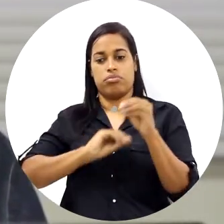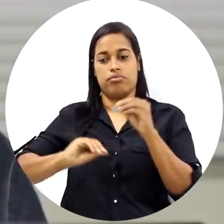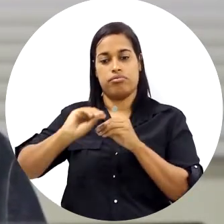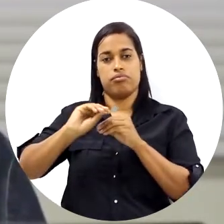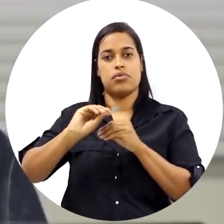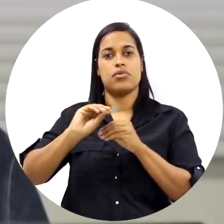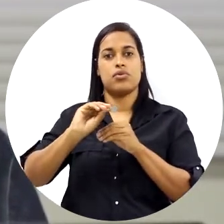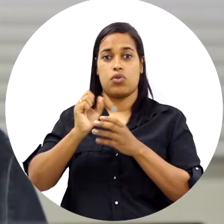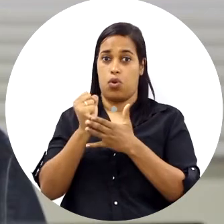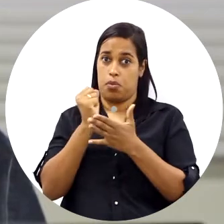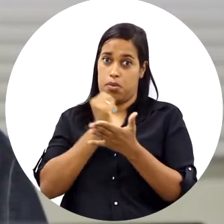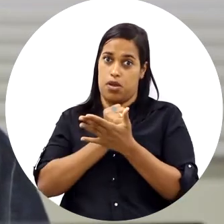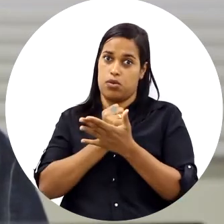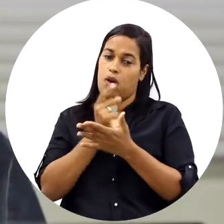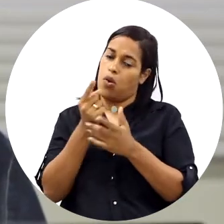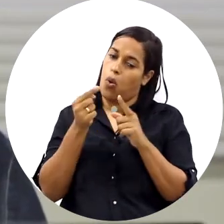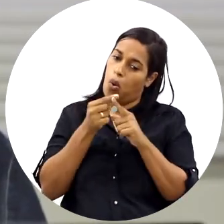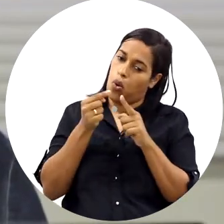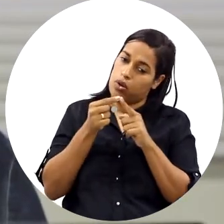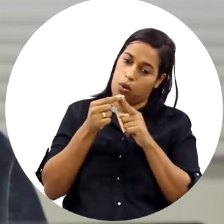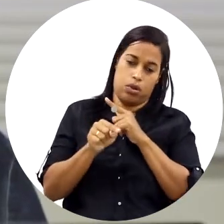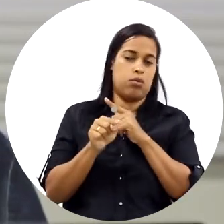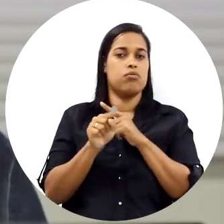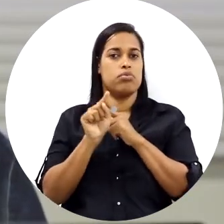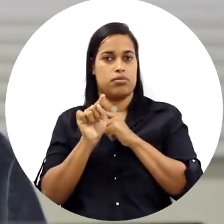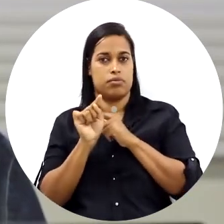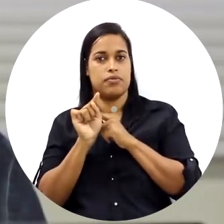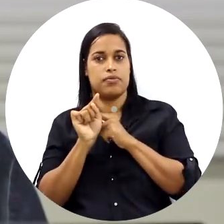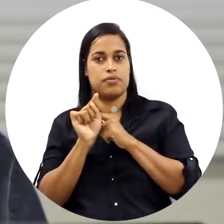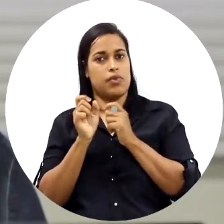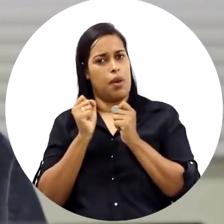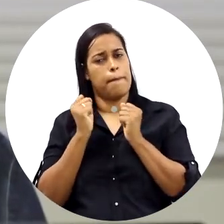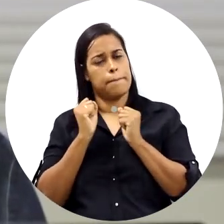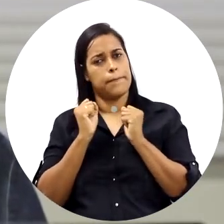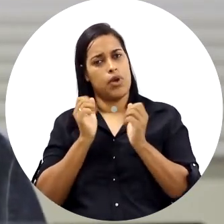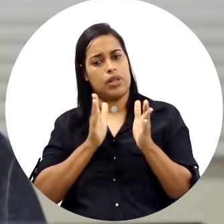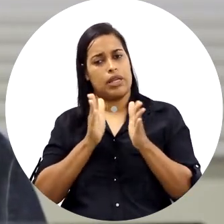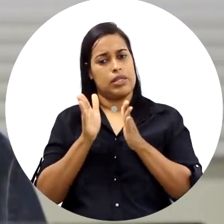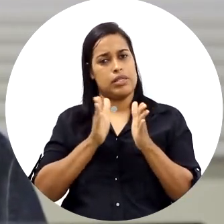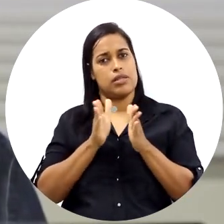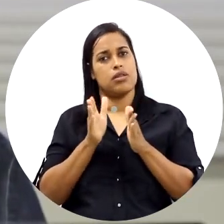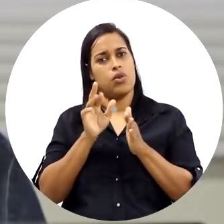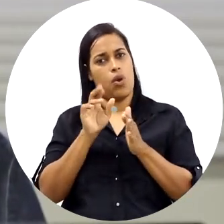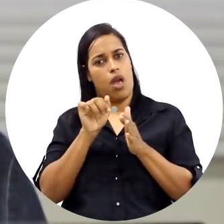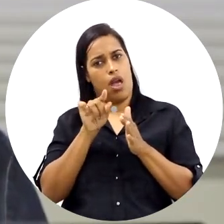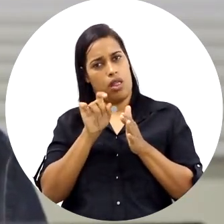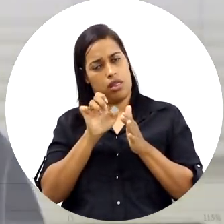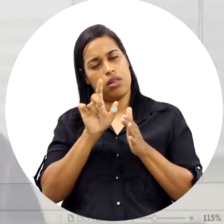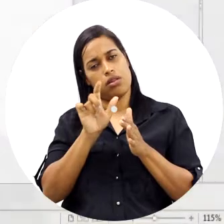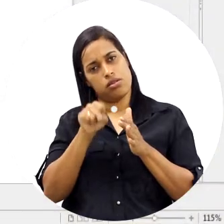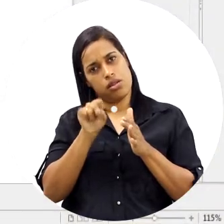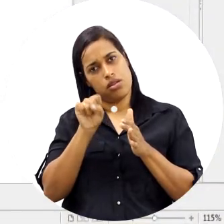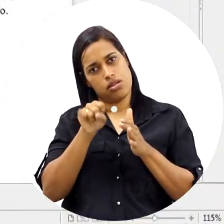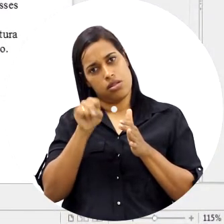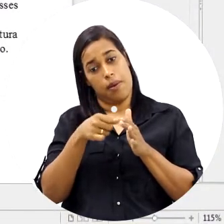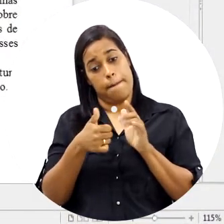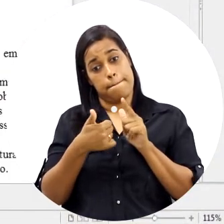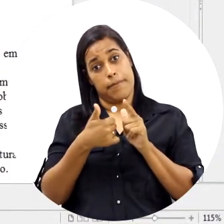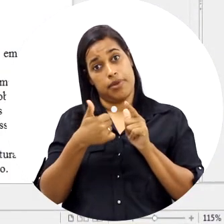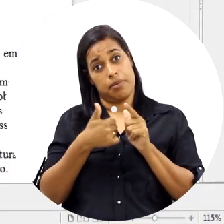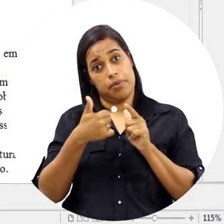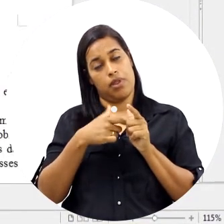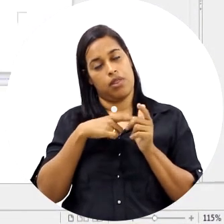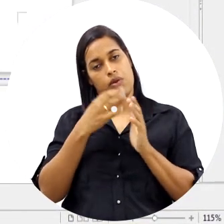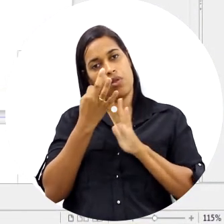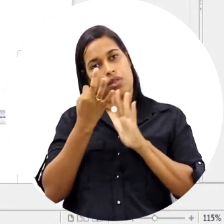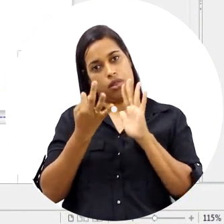documento, e a partir daí concordar ou não com aquela alteração. Então, é permitido isso no Write? Sim. Então, primeiro, digamos, eu tenho aqui